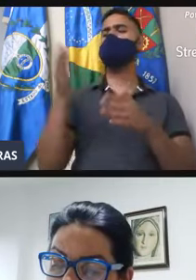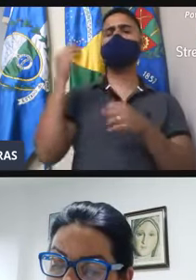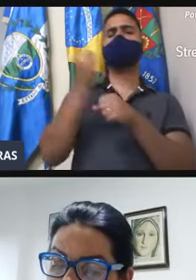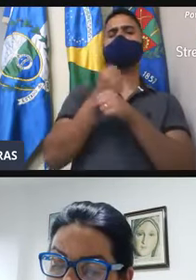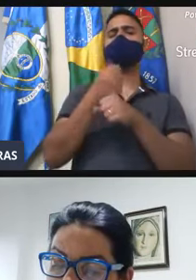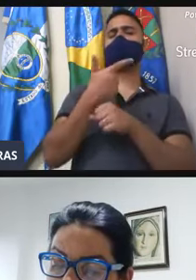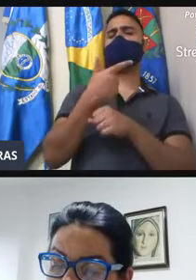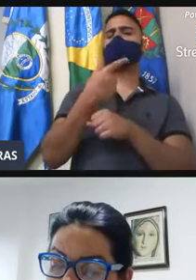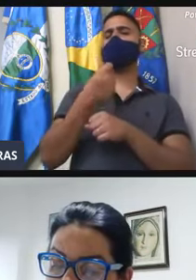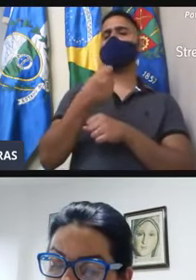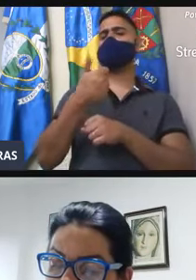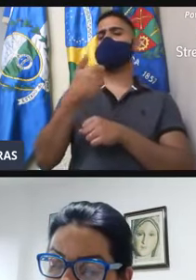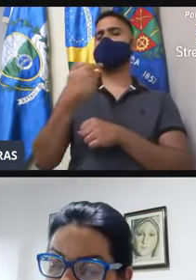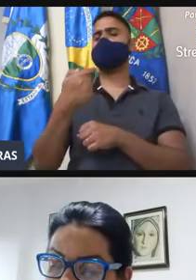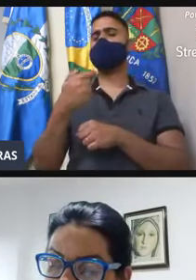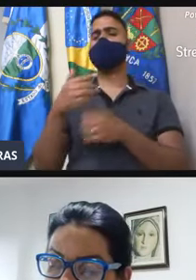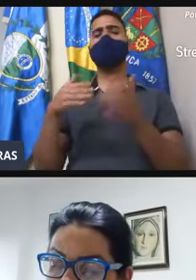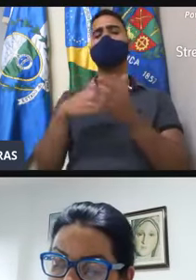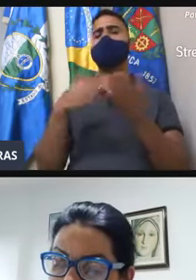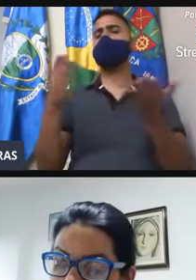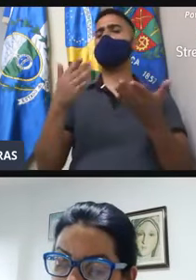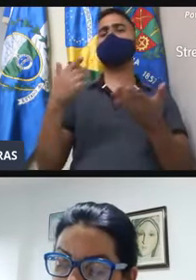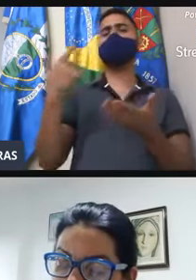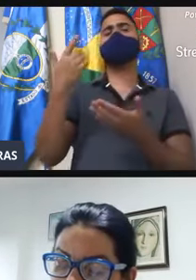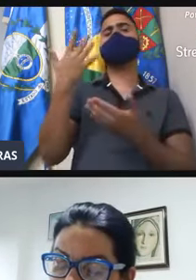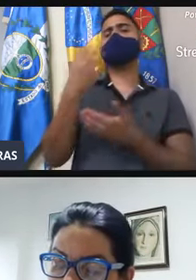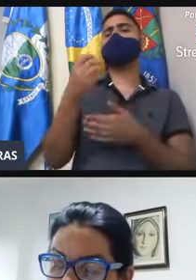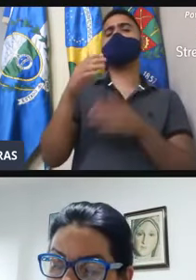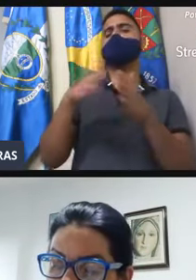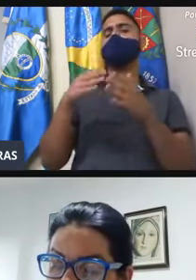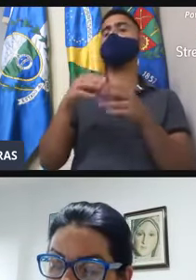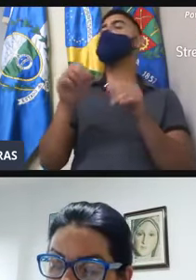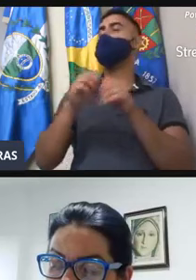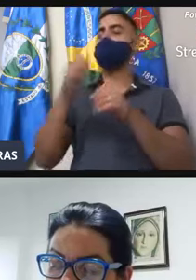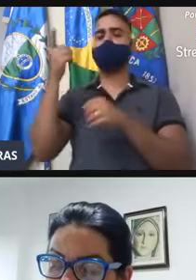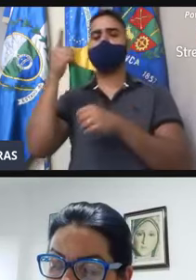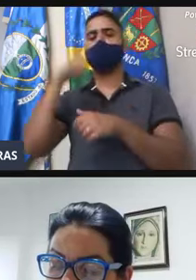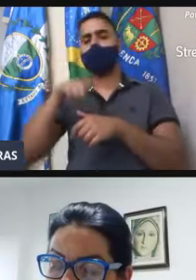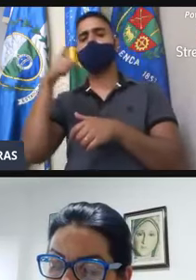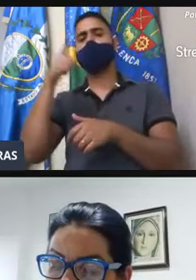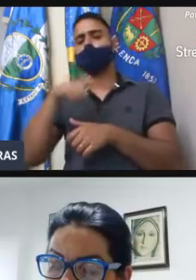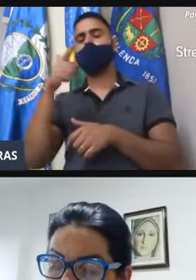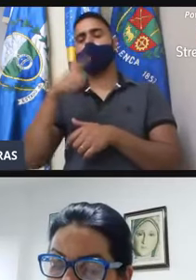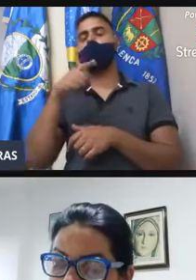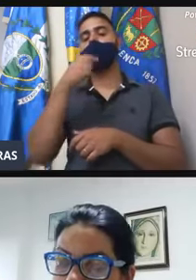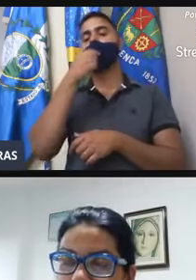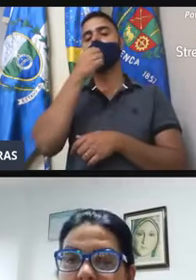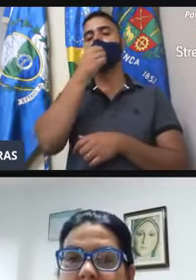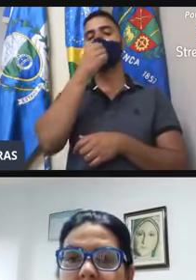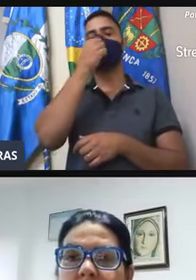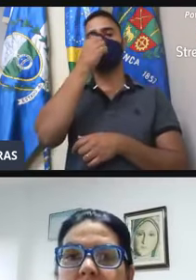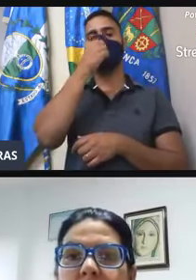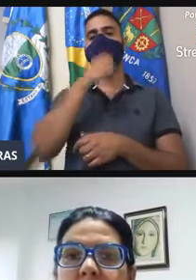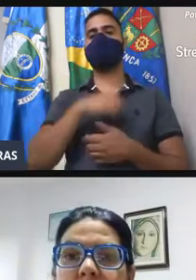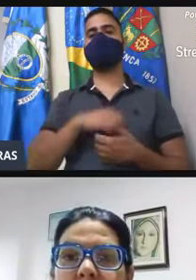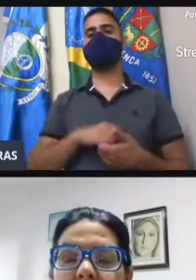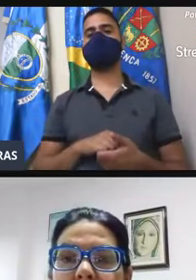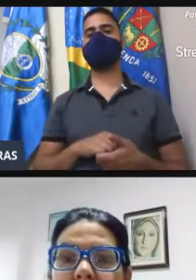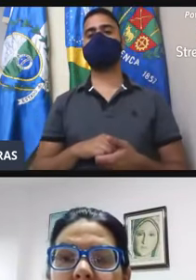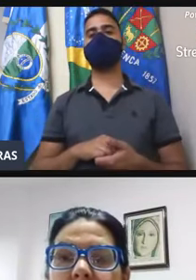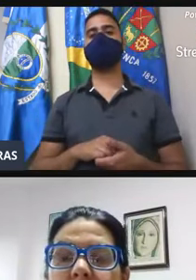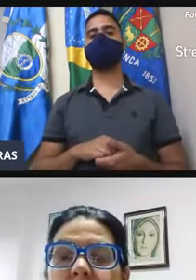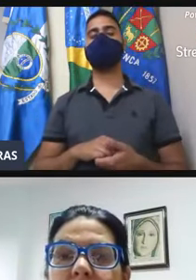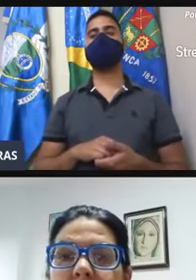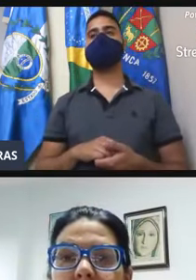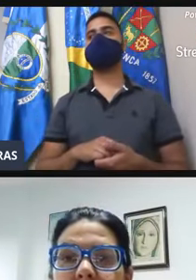no dia 3 de outubro, até o presente momento não foi atendido, só nos resta fazer o pedido de reconsideração. Segue abaixo a solicitação